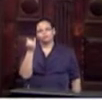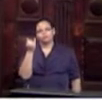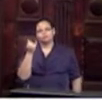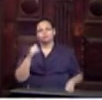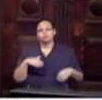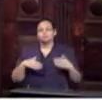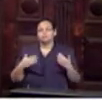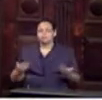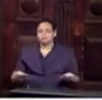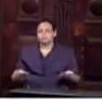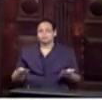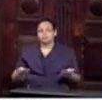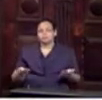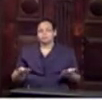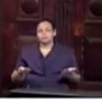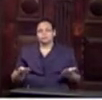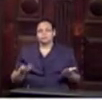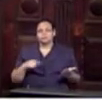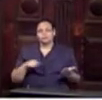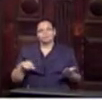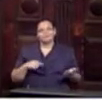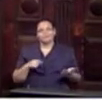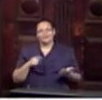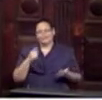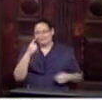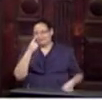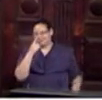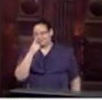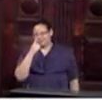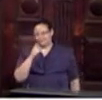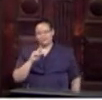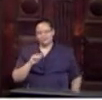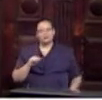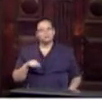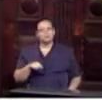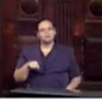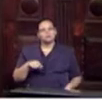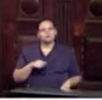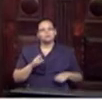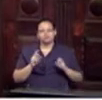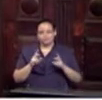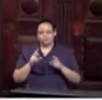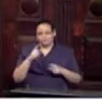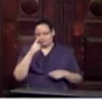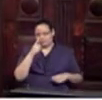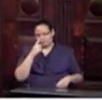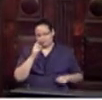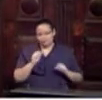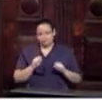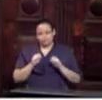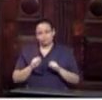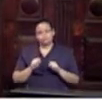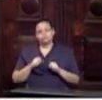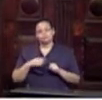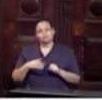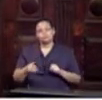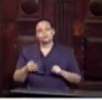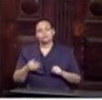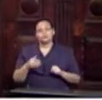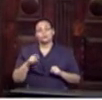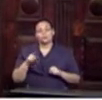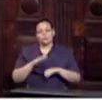E aí... Produtos muito perecíveis. O que me surpreendeu... Sim. É que ficou encarregado de